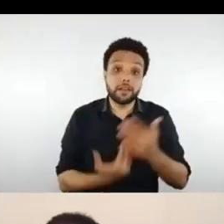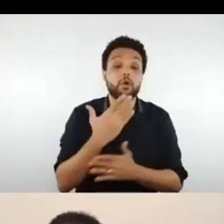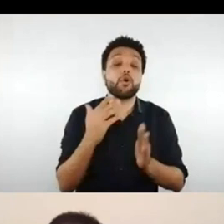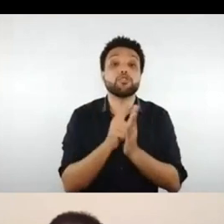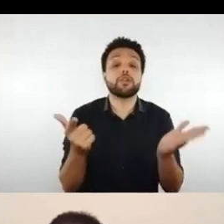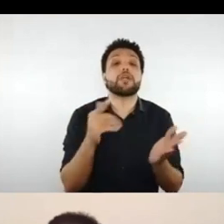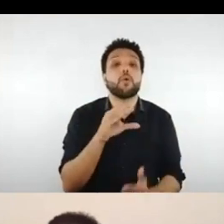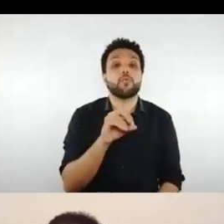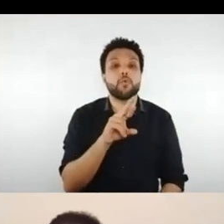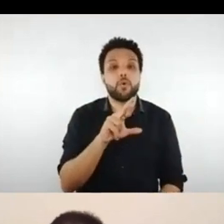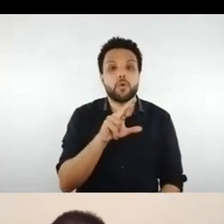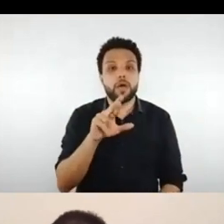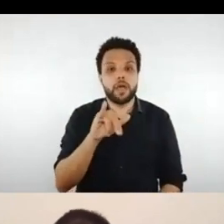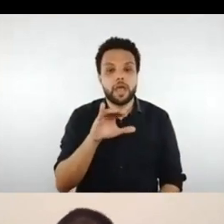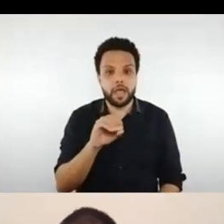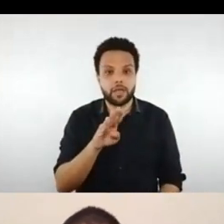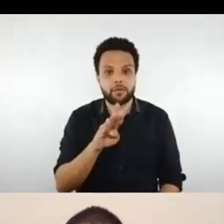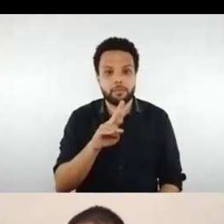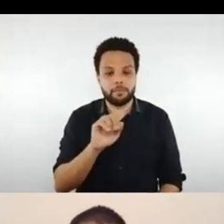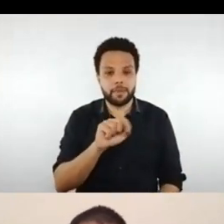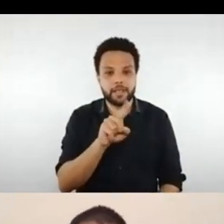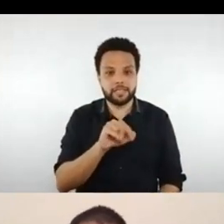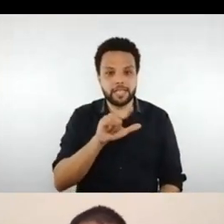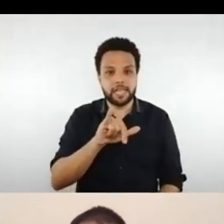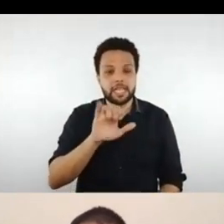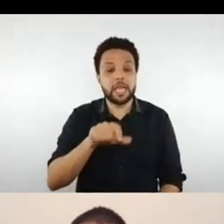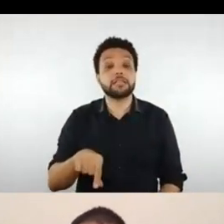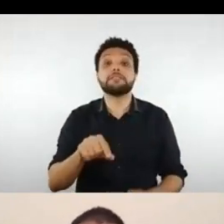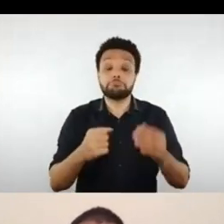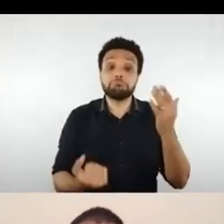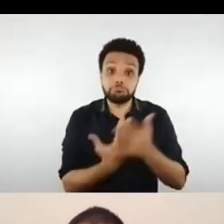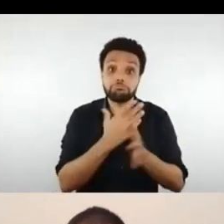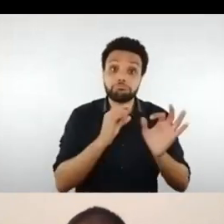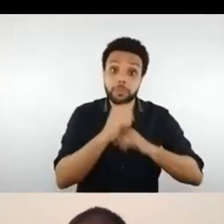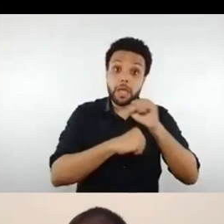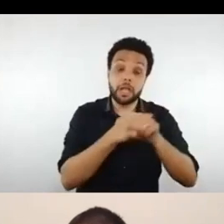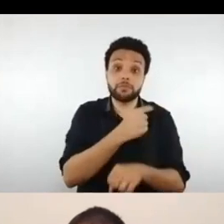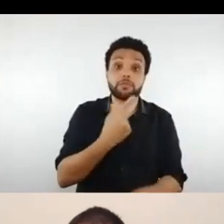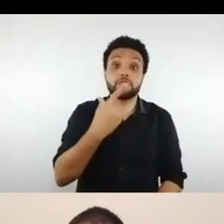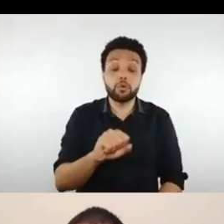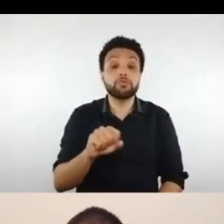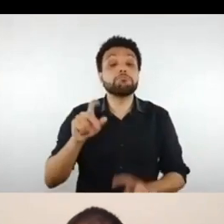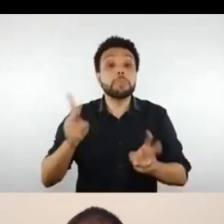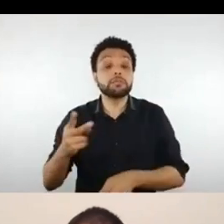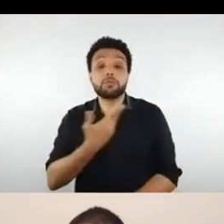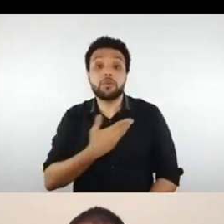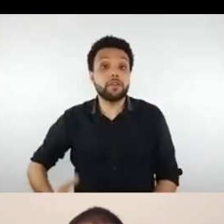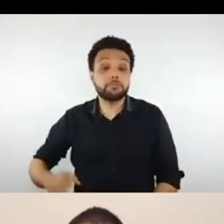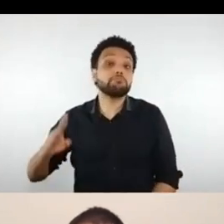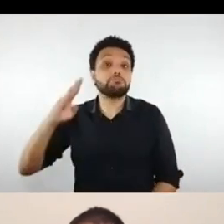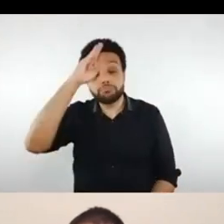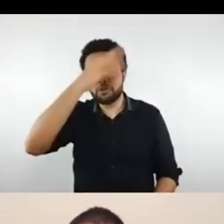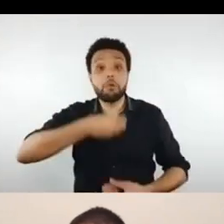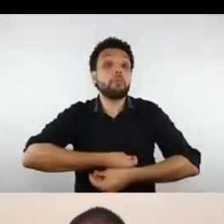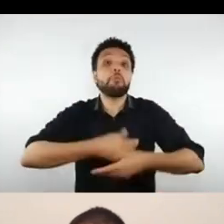independente. Essa revista ficou pronta no final de 2018 e não foi distribuída pelo governo Bolsonaro, porque em 2019 mudou tudo, e foi